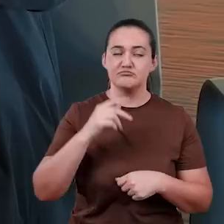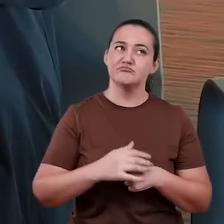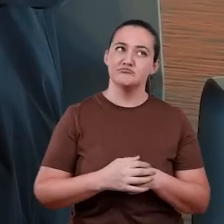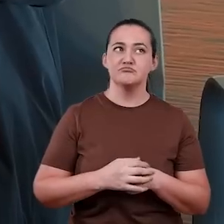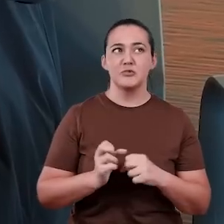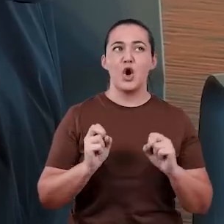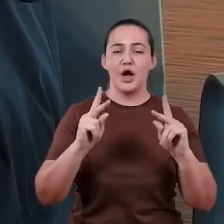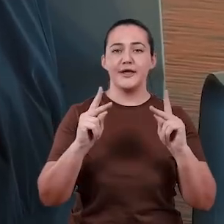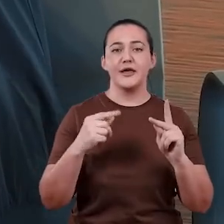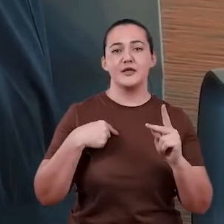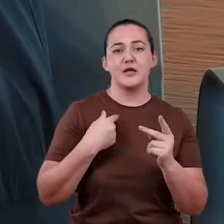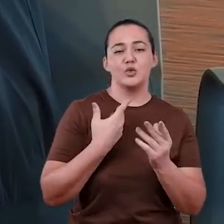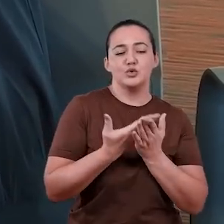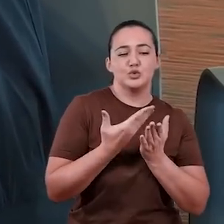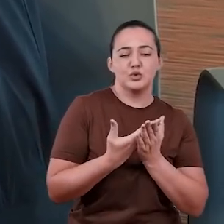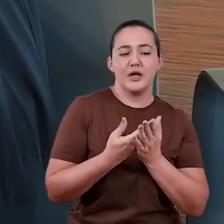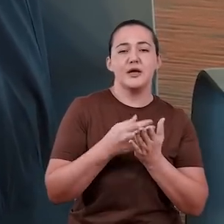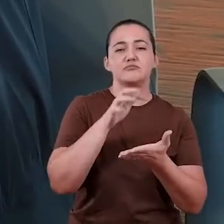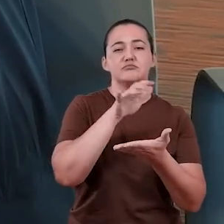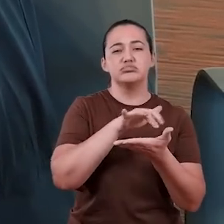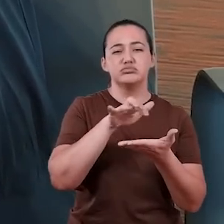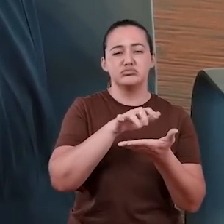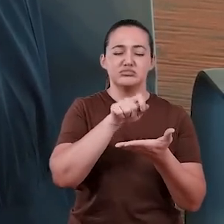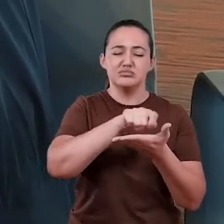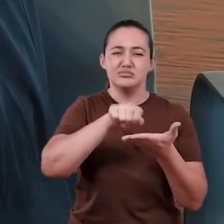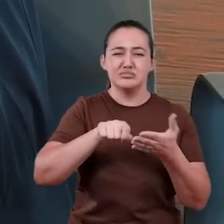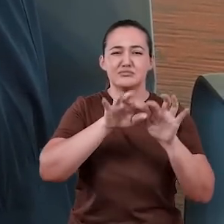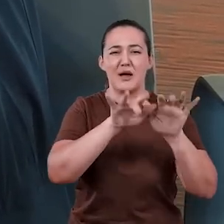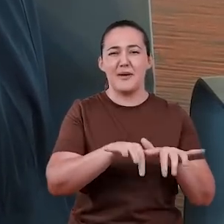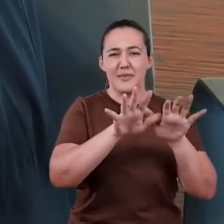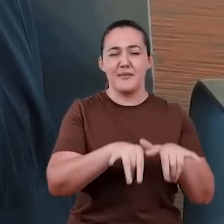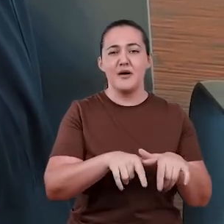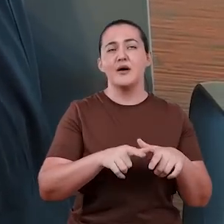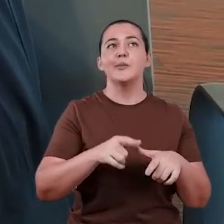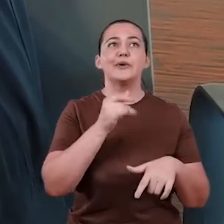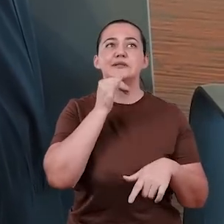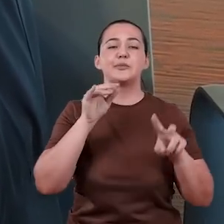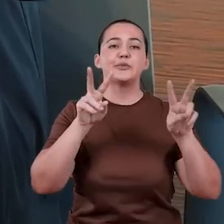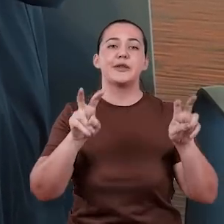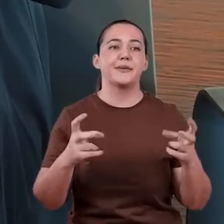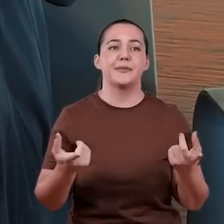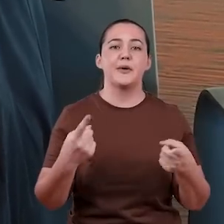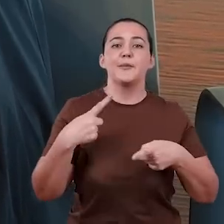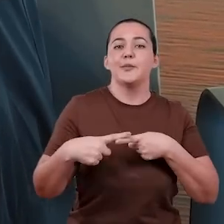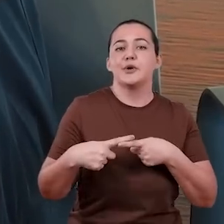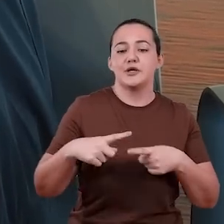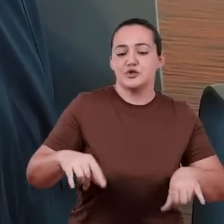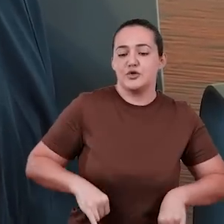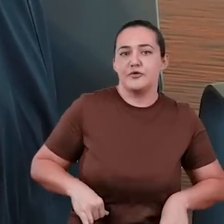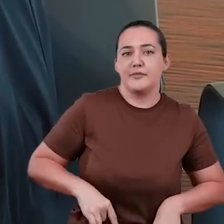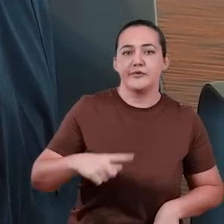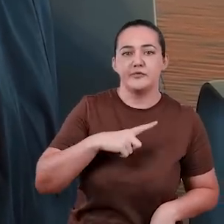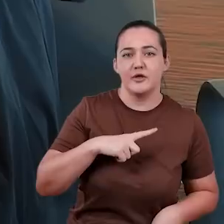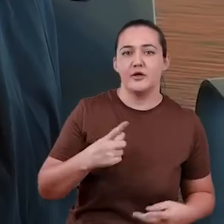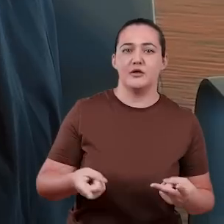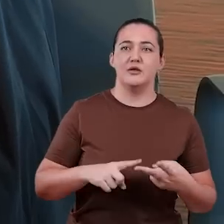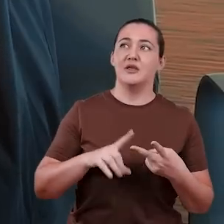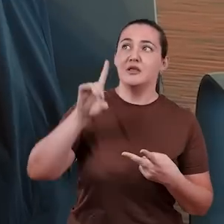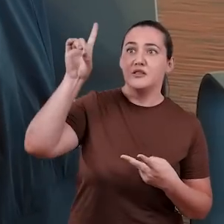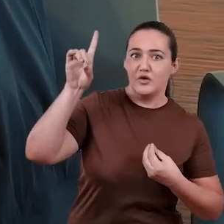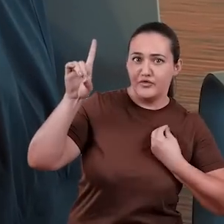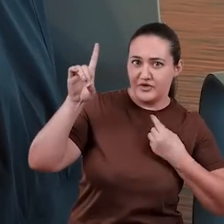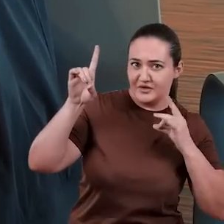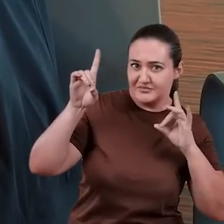Evidências. Então eu coloquei perguntas que geralmente o pessoal faz. Por que existe o sofrimento? Será que a existência de Deus é real?